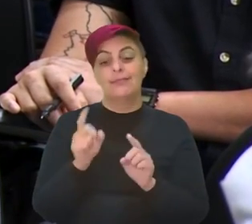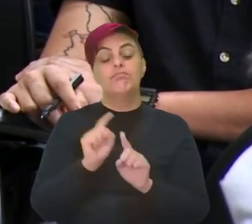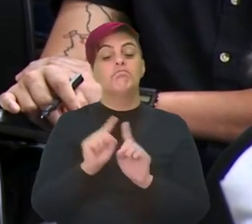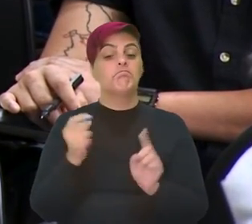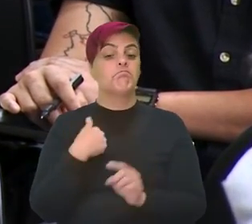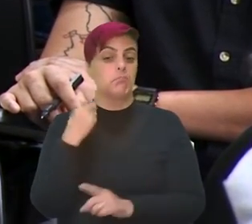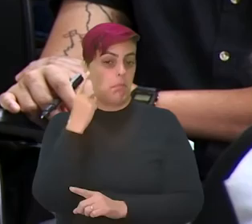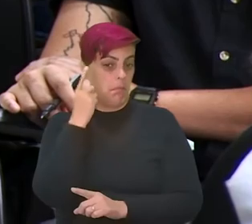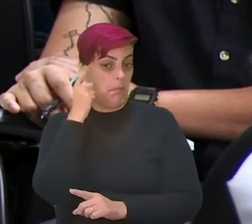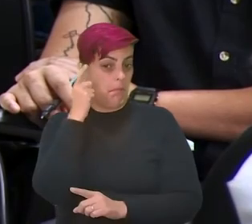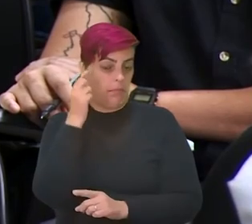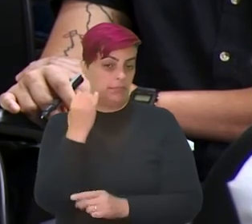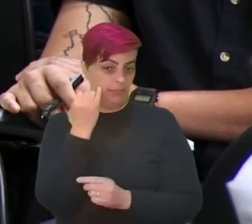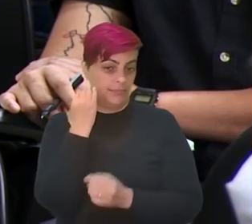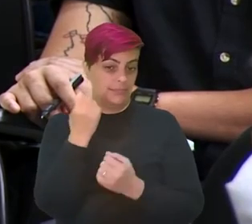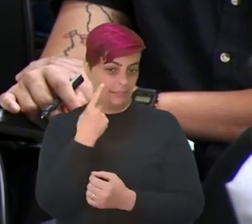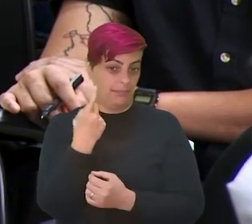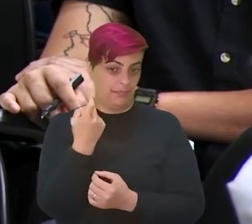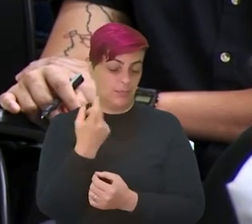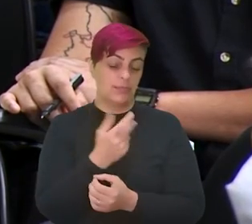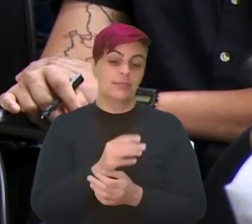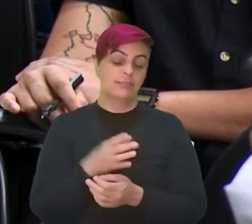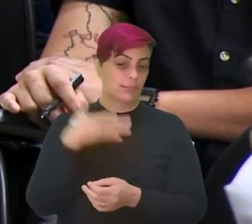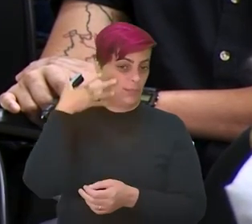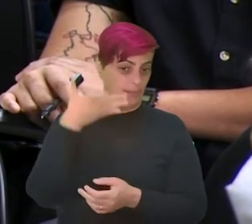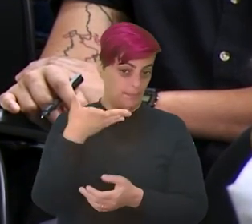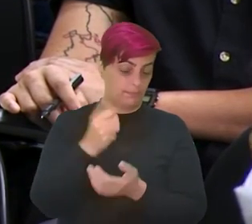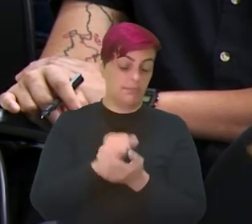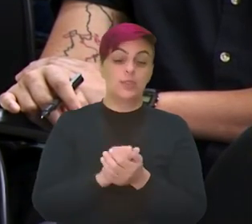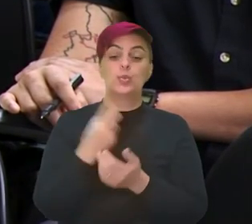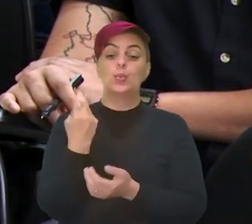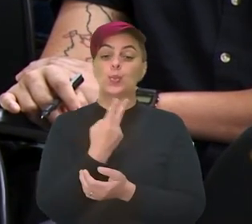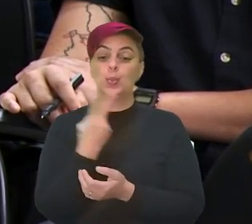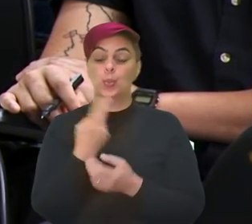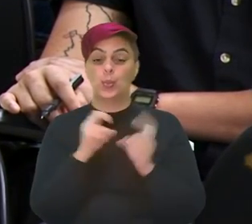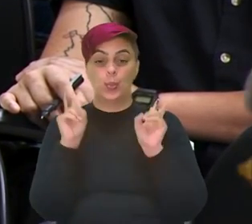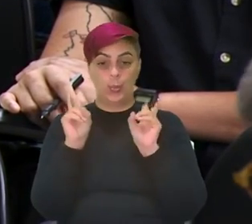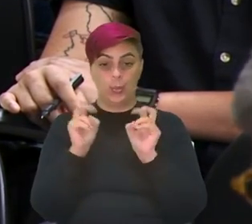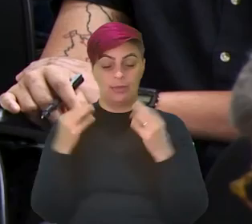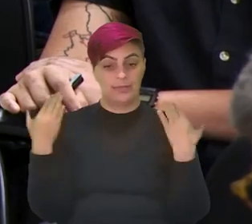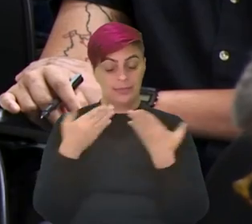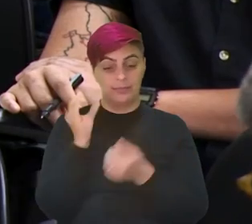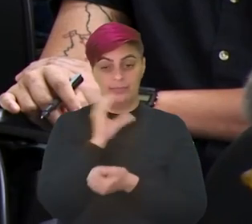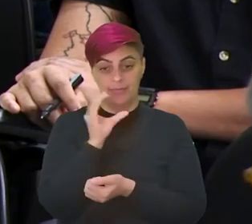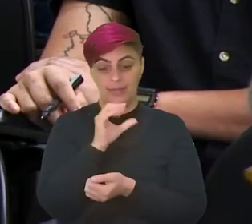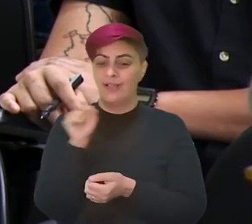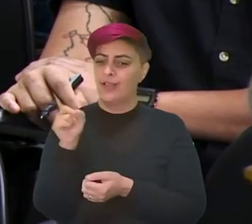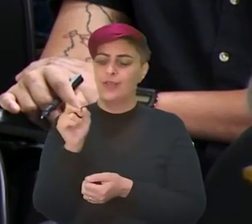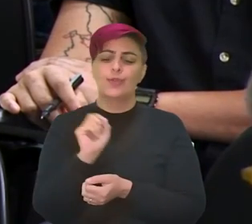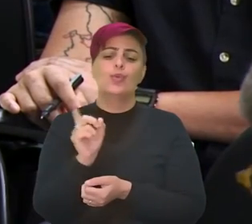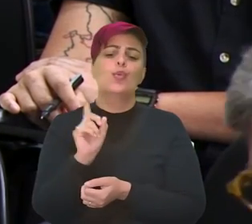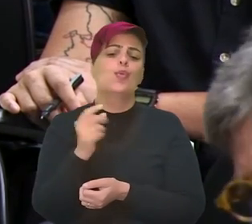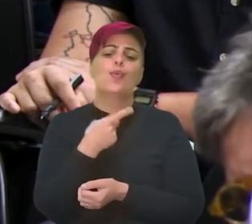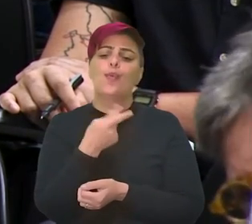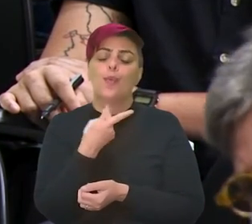aspecto, então eu achei que seria interessante colocar. Uma segunda questão, e agora mais breve, é que a senhora não